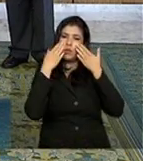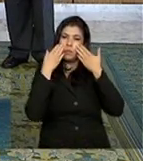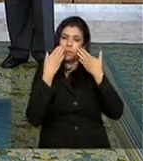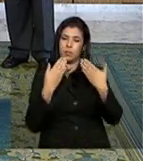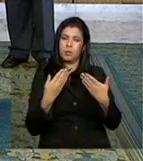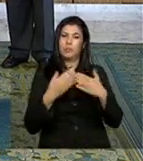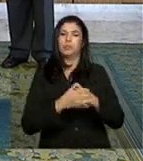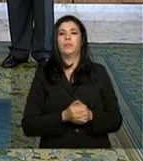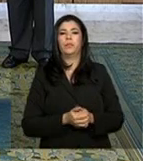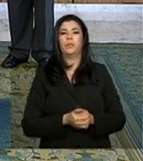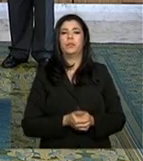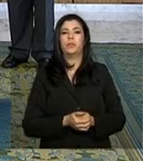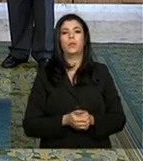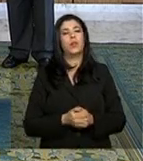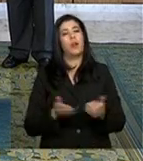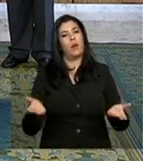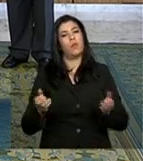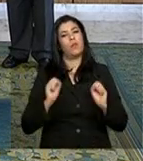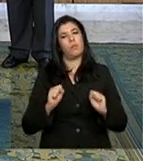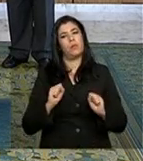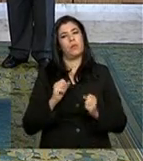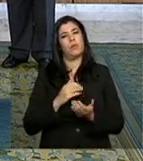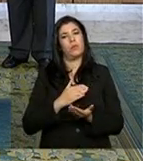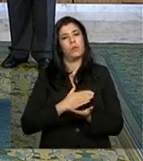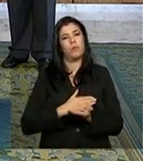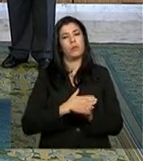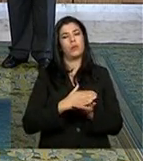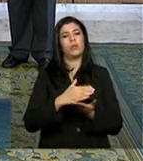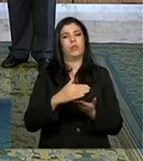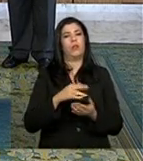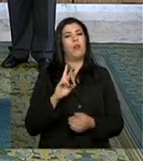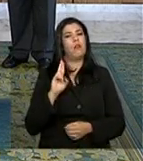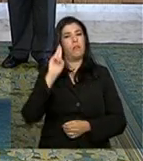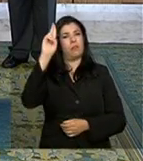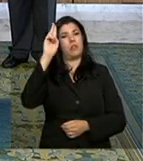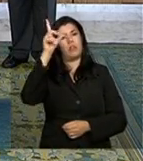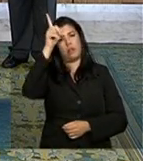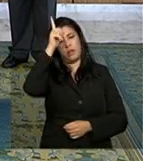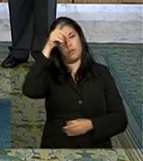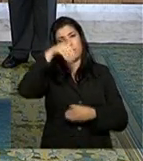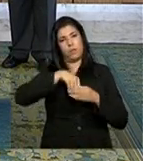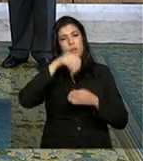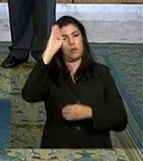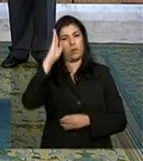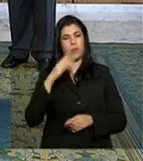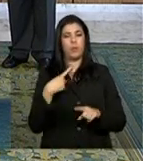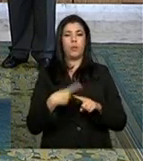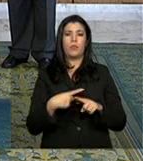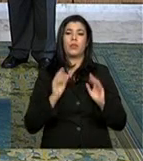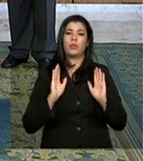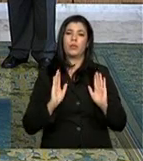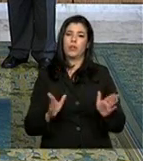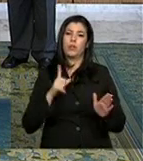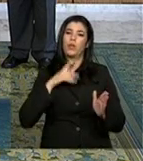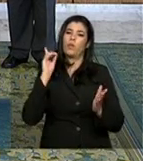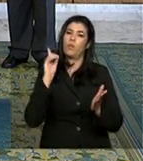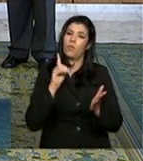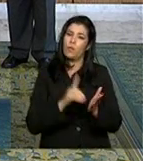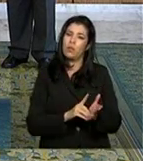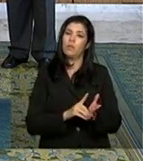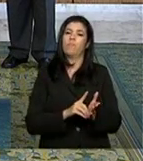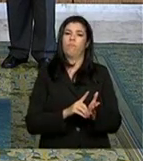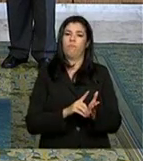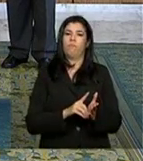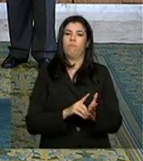ato, então, ele pode representar a Alemanha aqui no Brasil, pois está oficialmente reconhecido